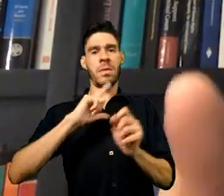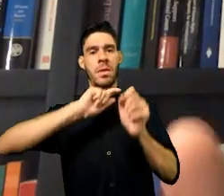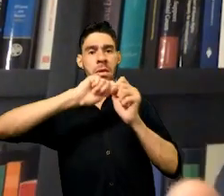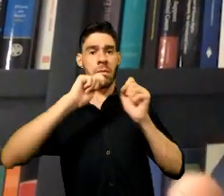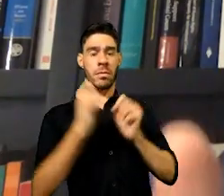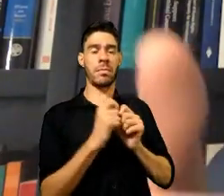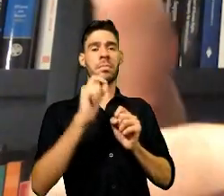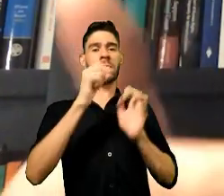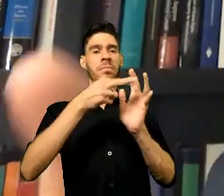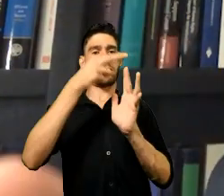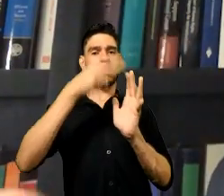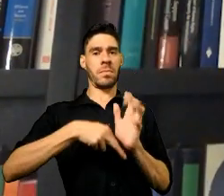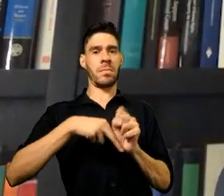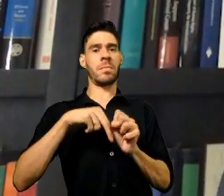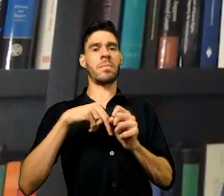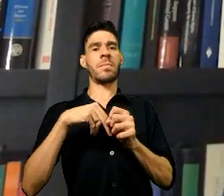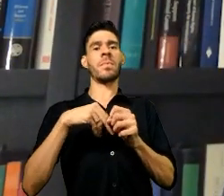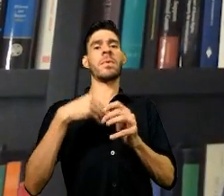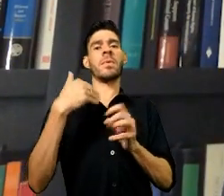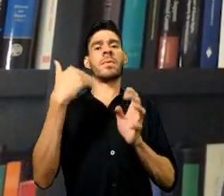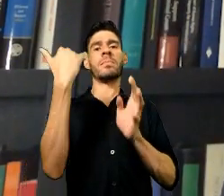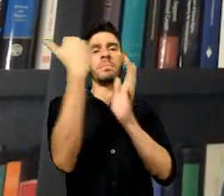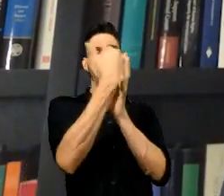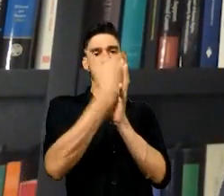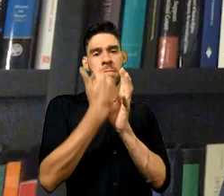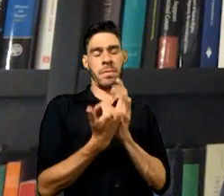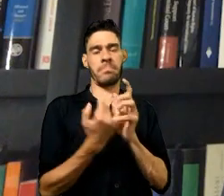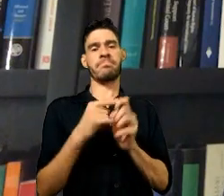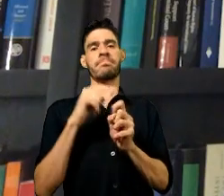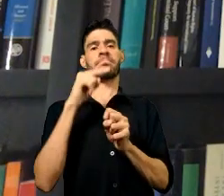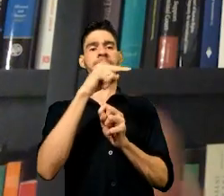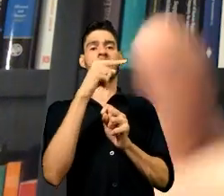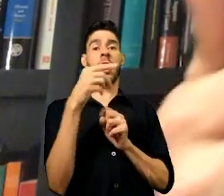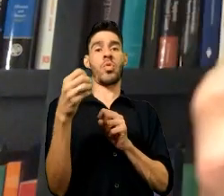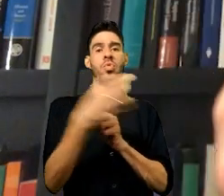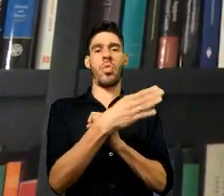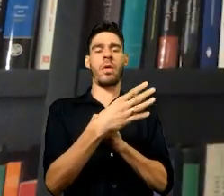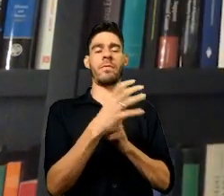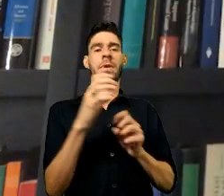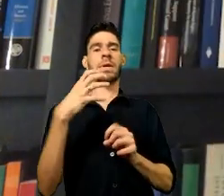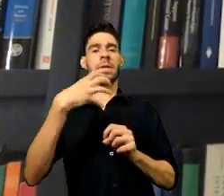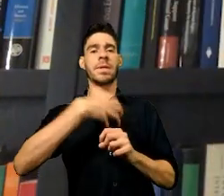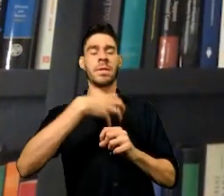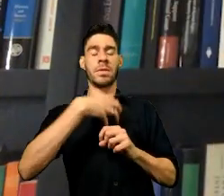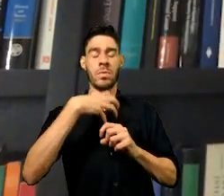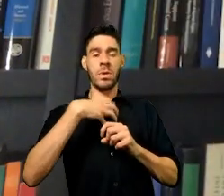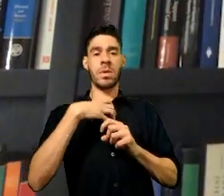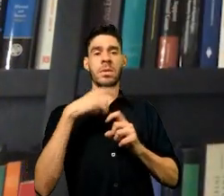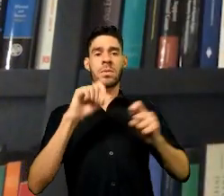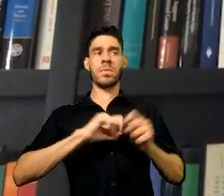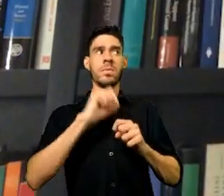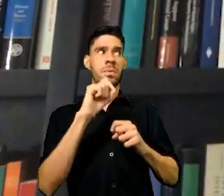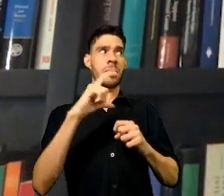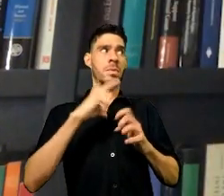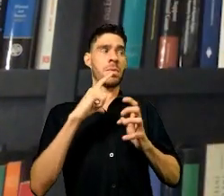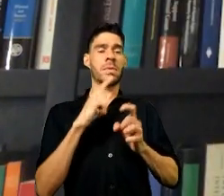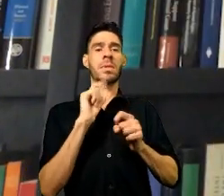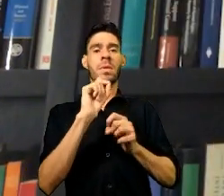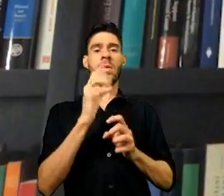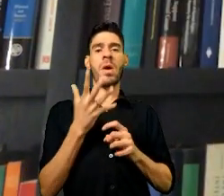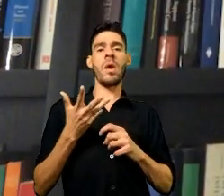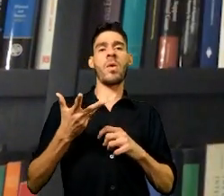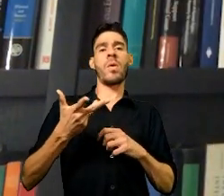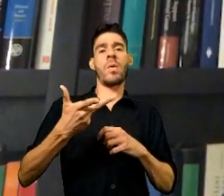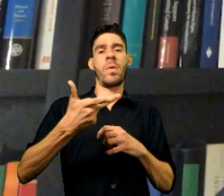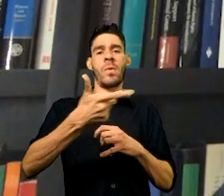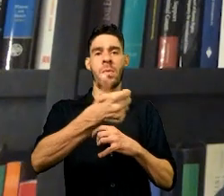nós estaremos adaptando as regras procedimentais diante dessa nova sistemática. A questão